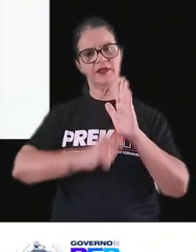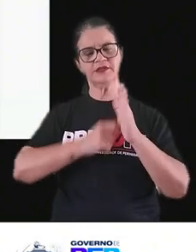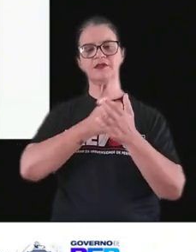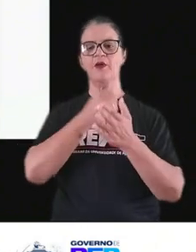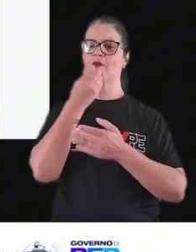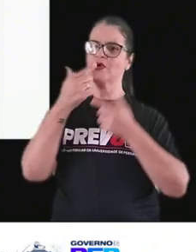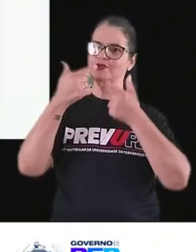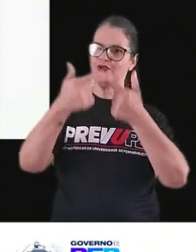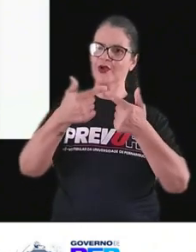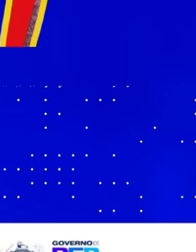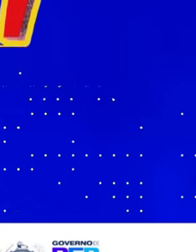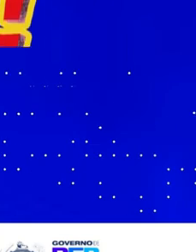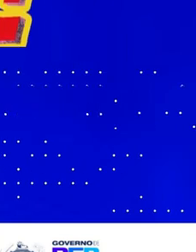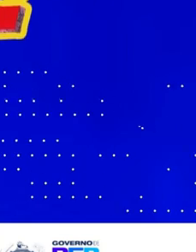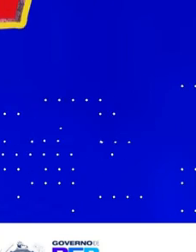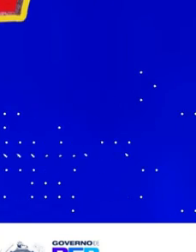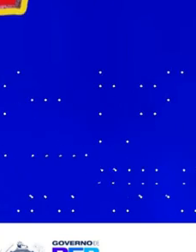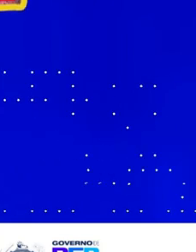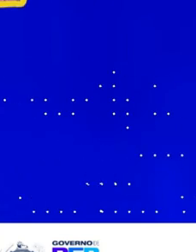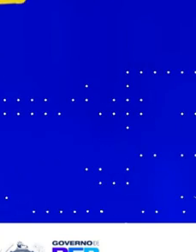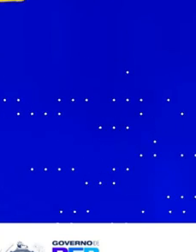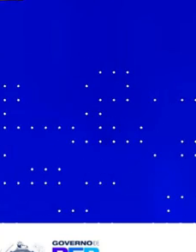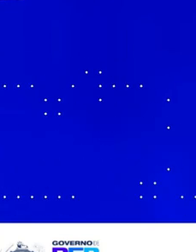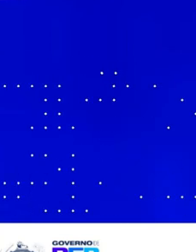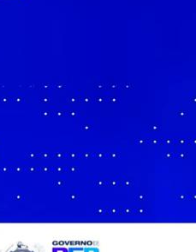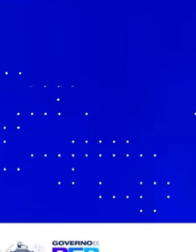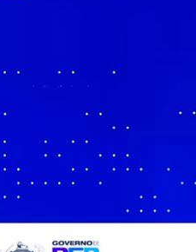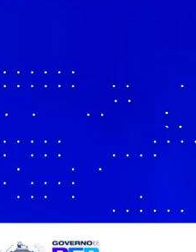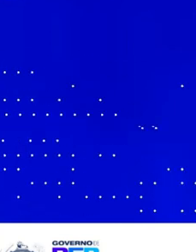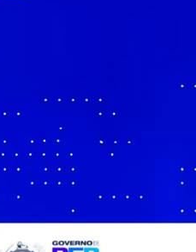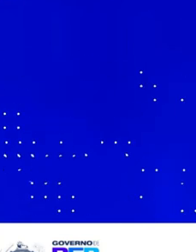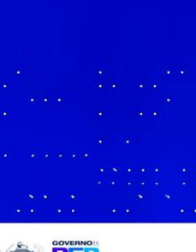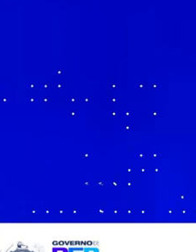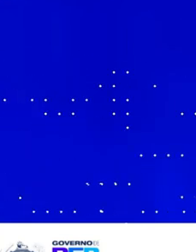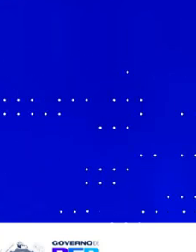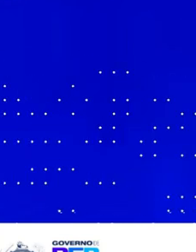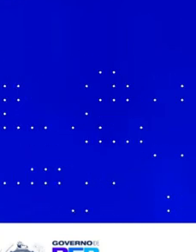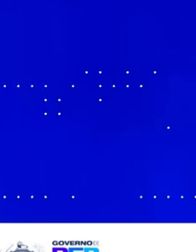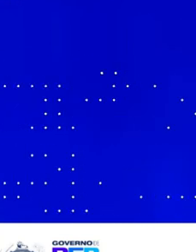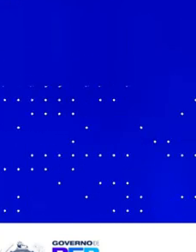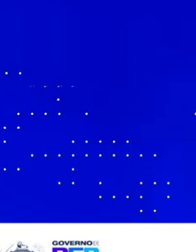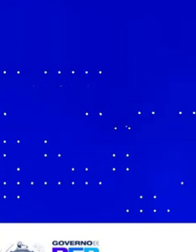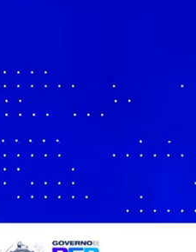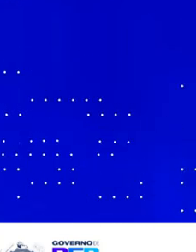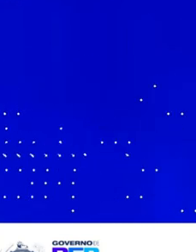redação boa sorte e aí e aí Obrigado.